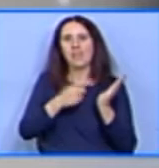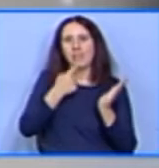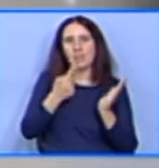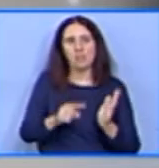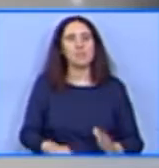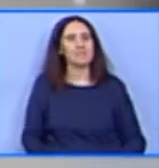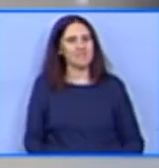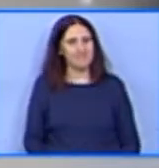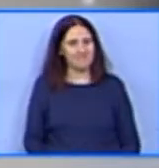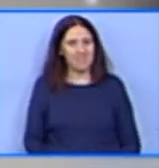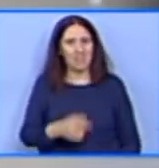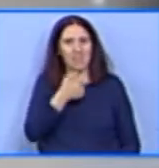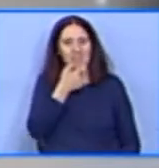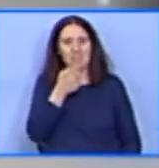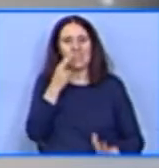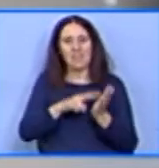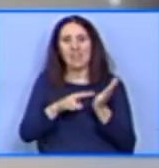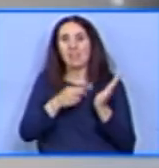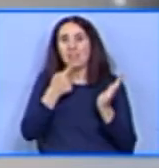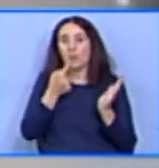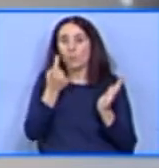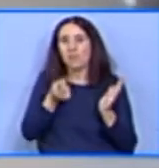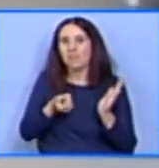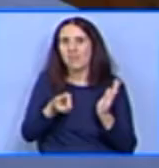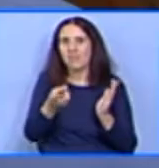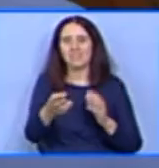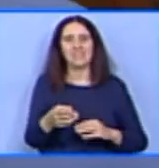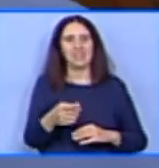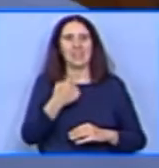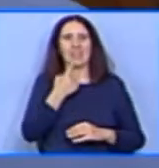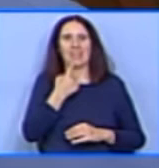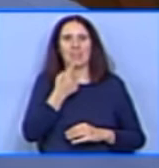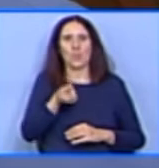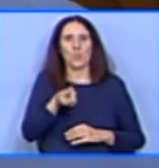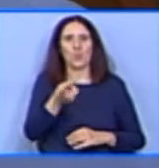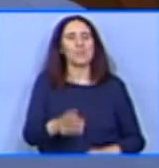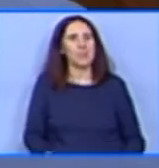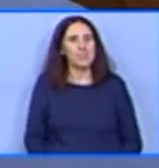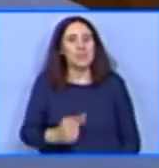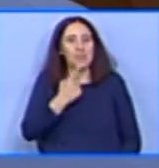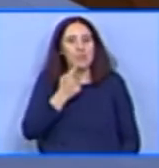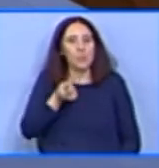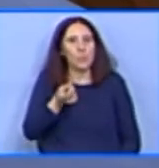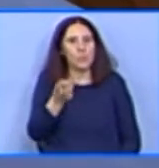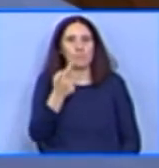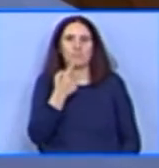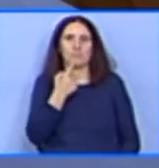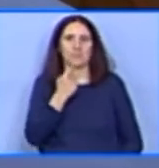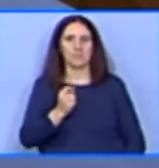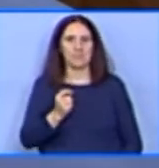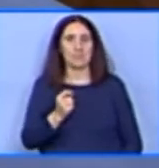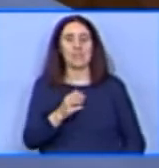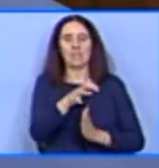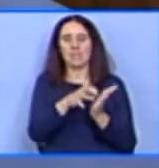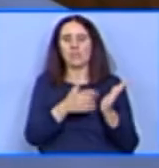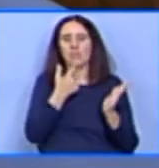chaves de leitura. Às vezes nem é só uma, às vezes são várias. É um várias molho chaves de chaves. É um molho de chaves para perceber a chave do texto, a chave